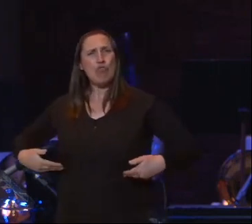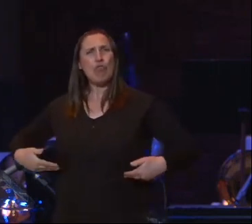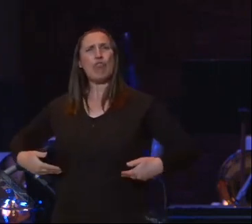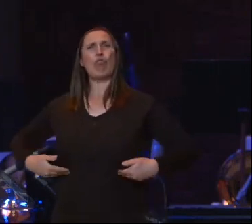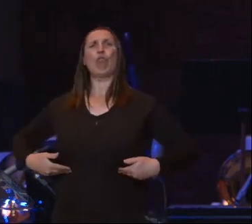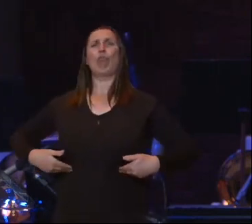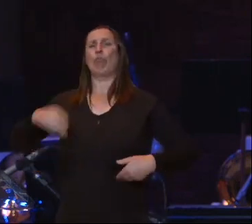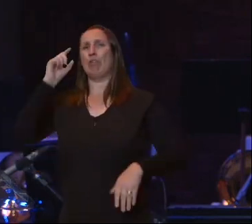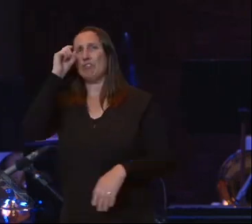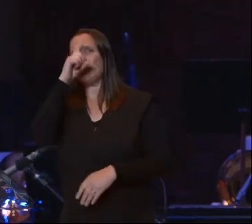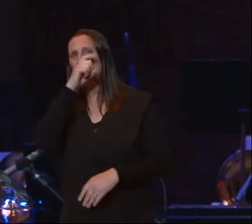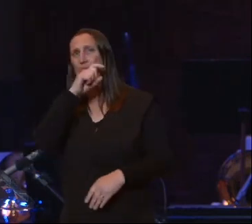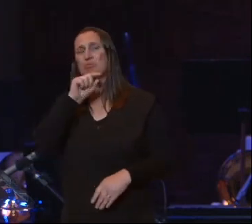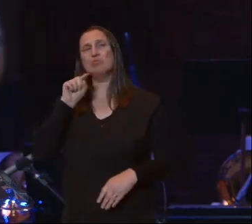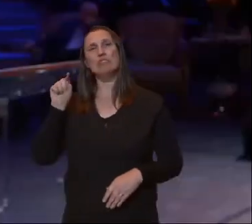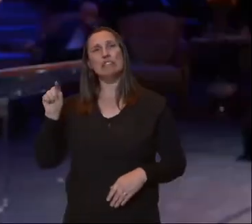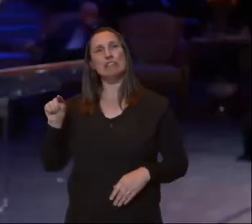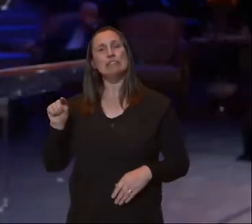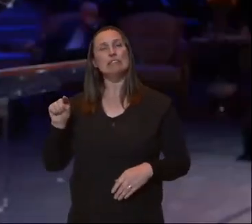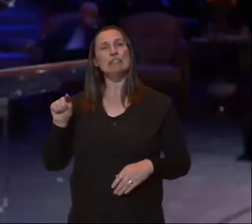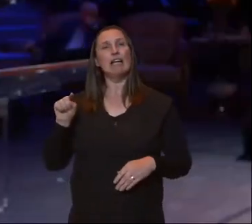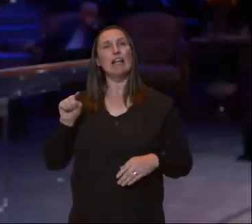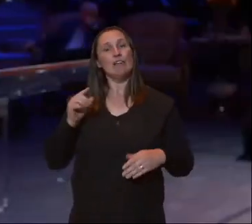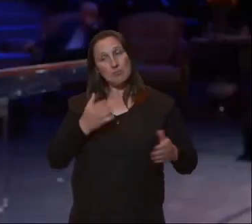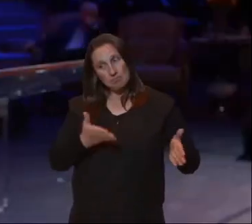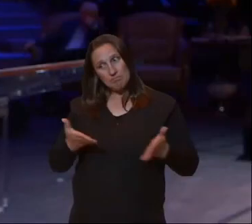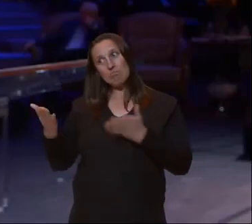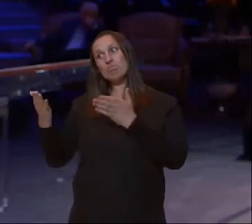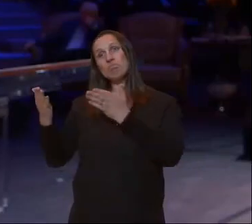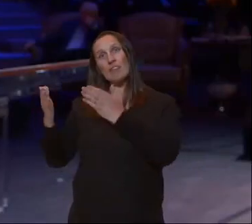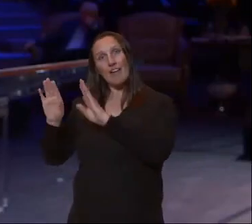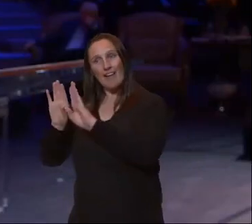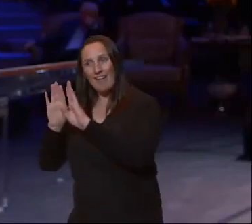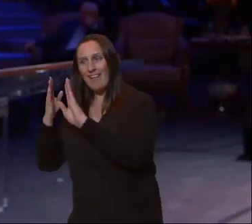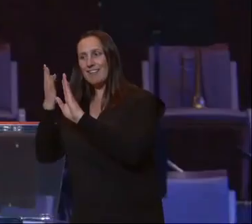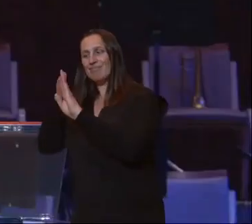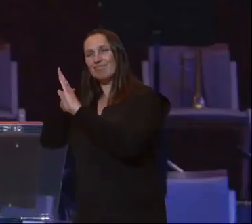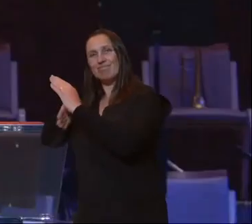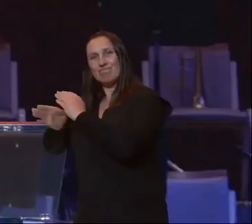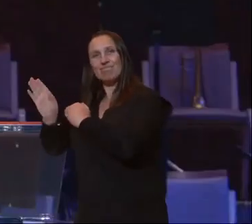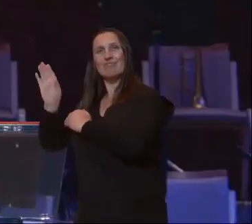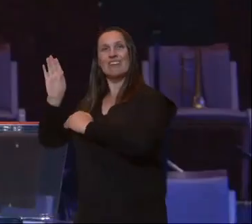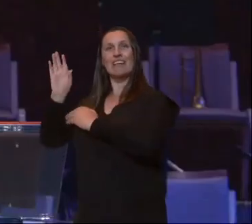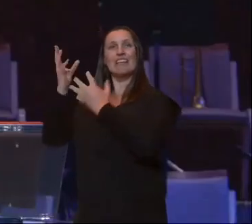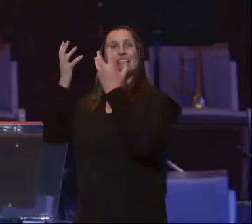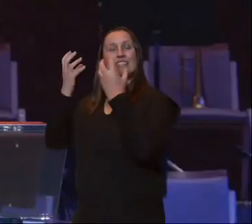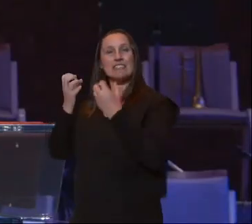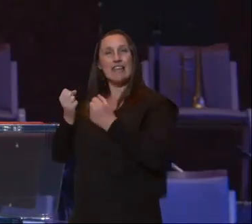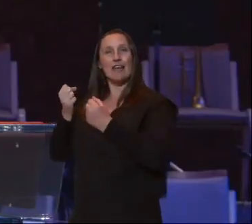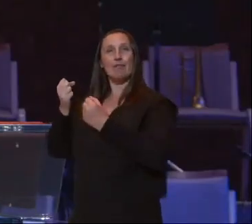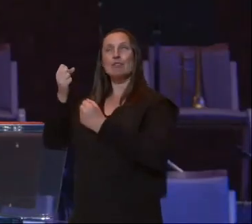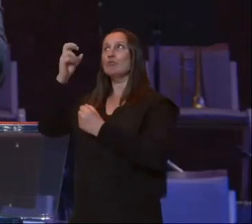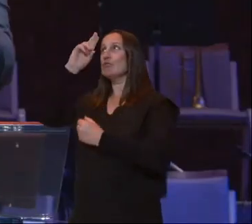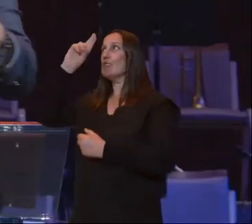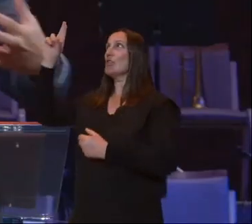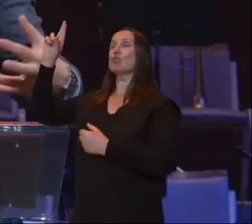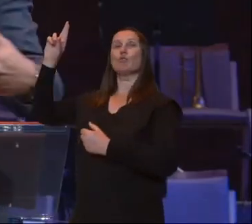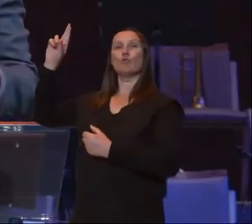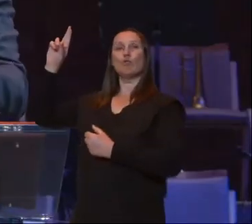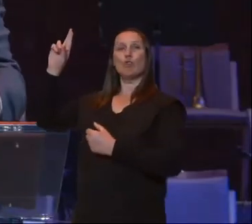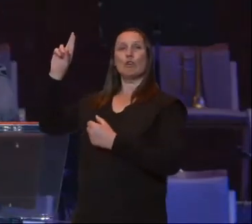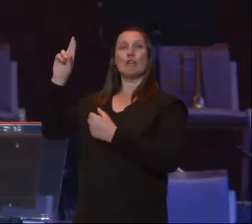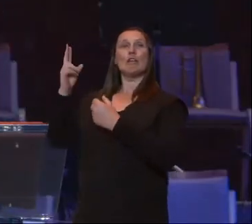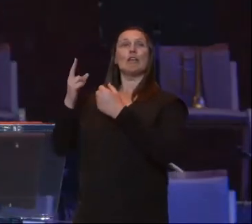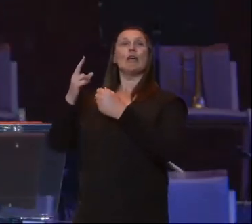grande dificuldade, abriga o homem de Deus na sua casa e recebe da parte do Senhor não apenas uma provisão